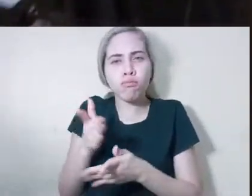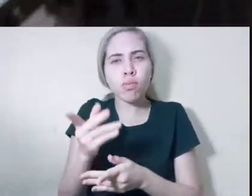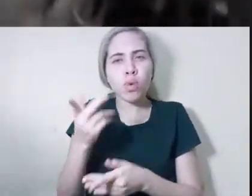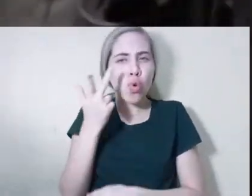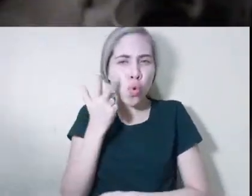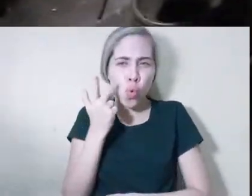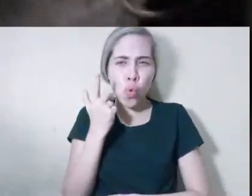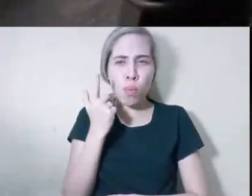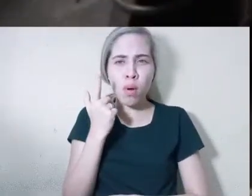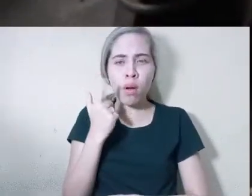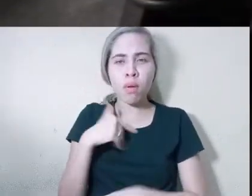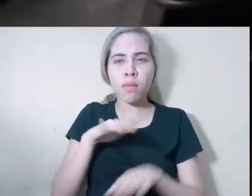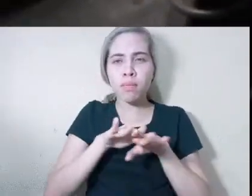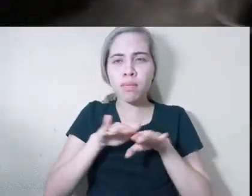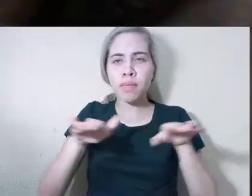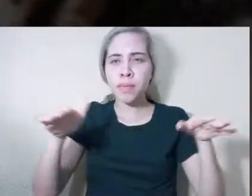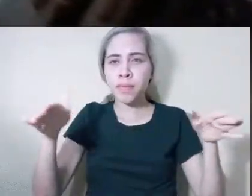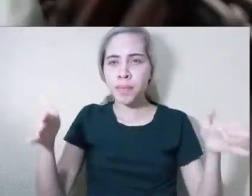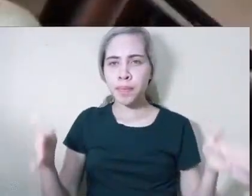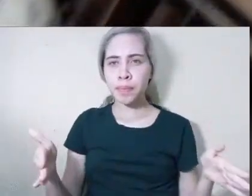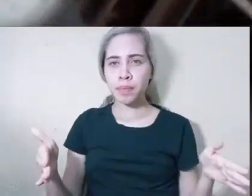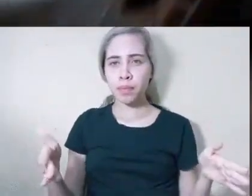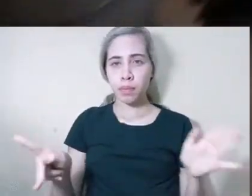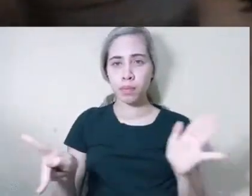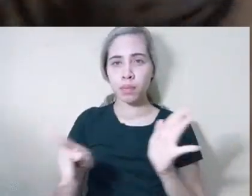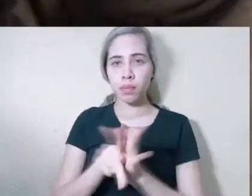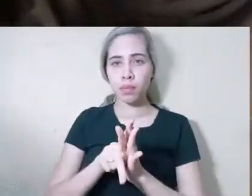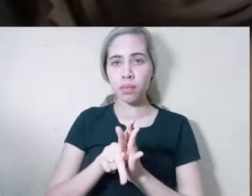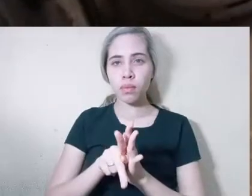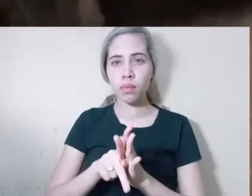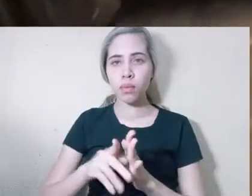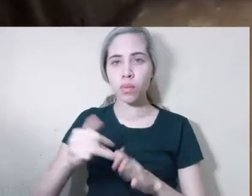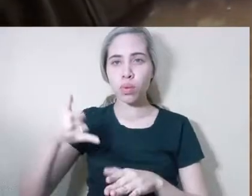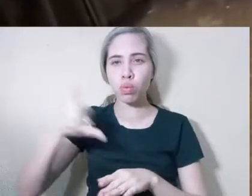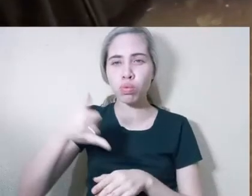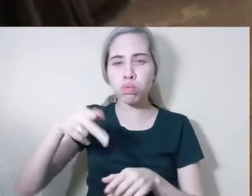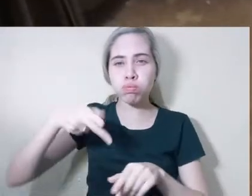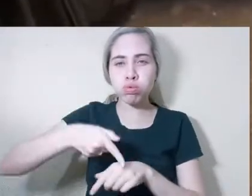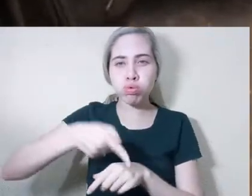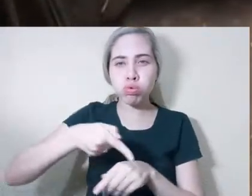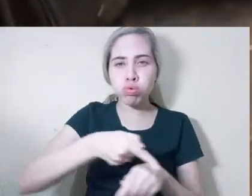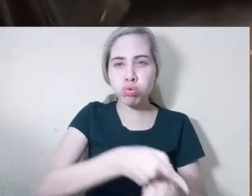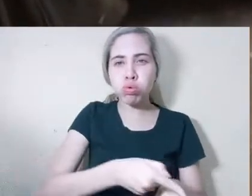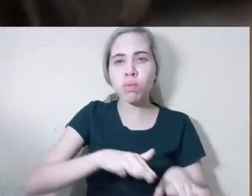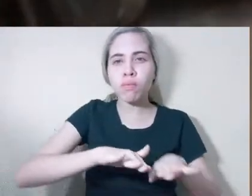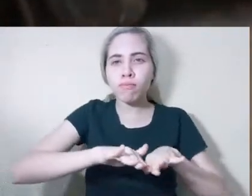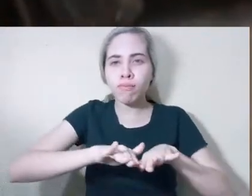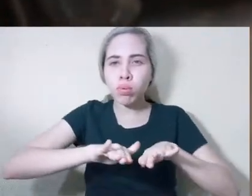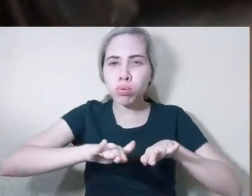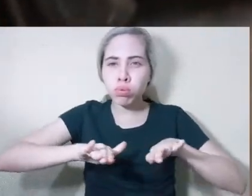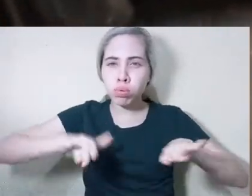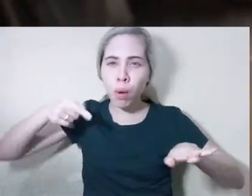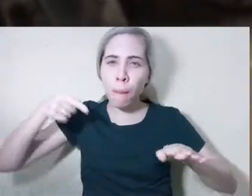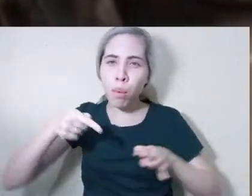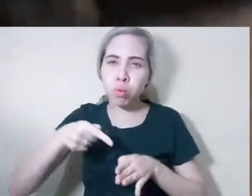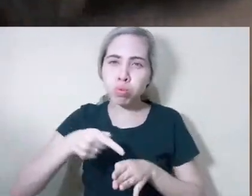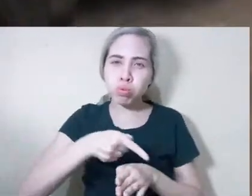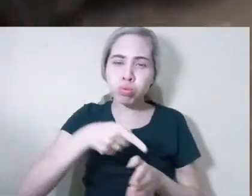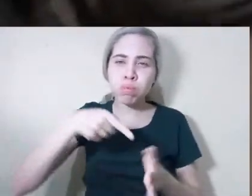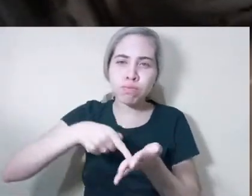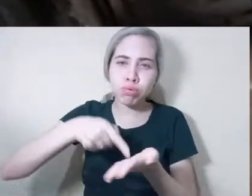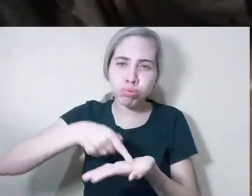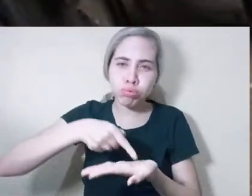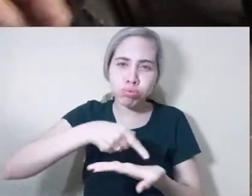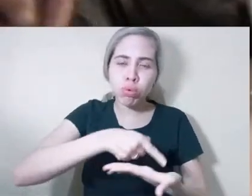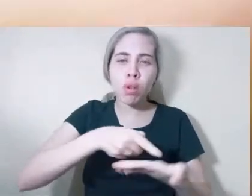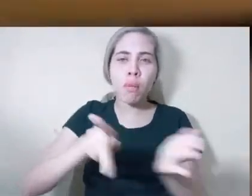serra, só para serra comum, né? E essa mesa de furadeira vertical, horizontal, né? Isso. De